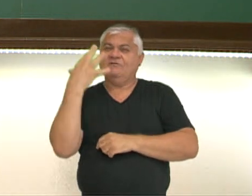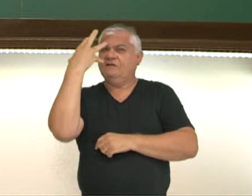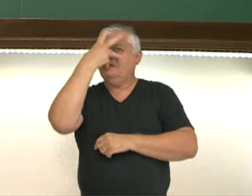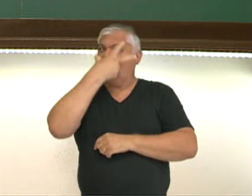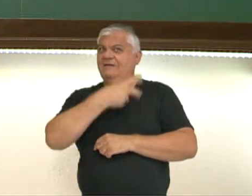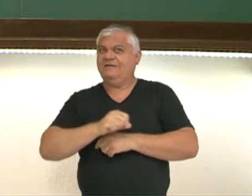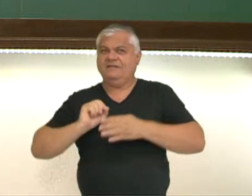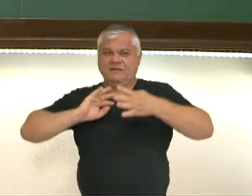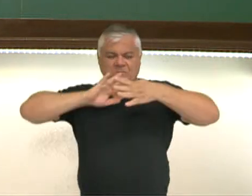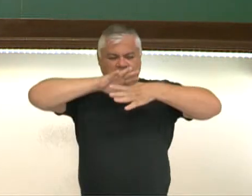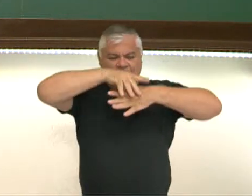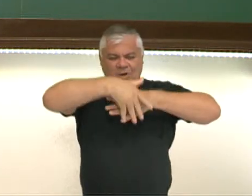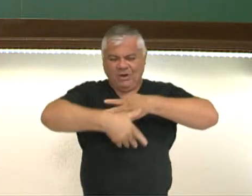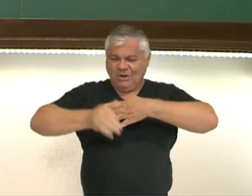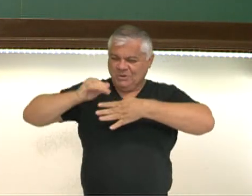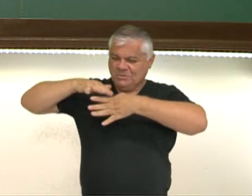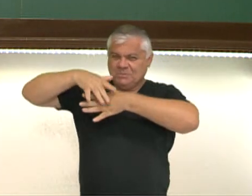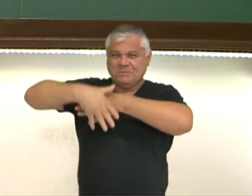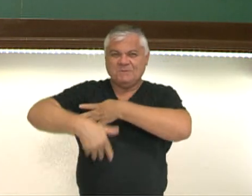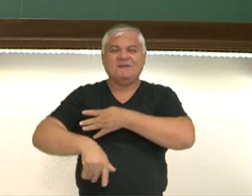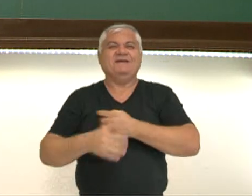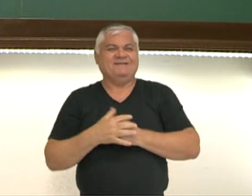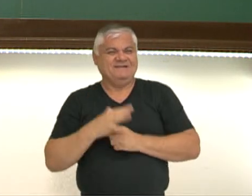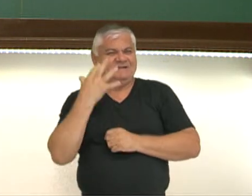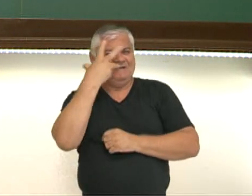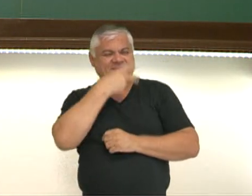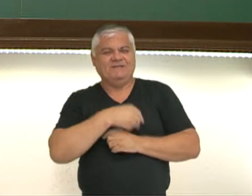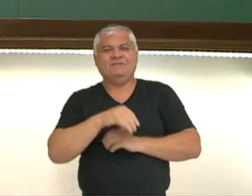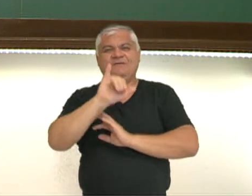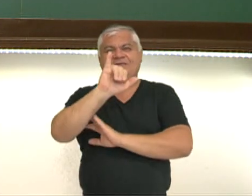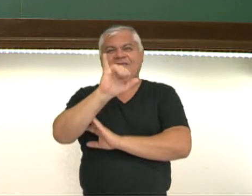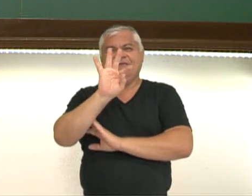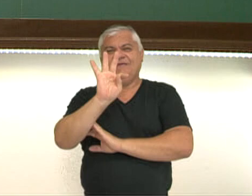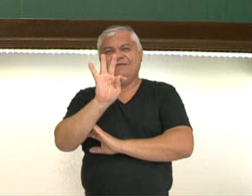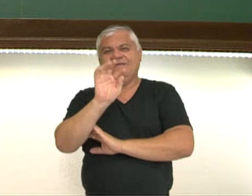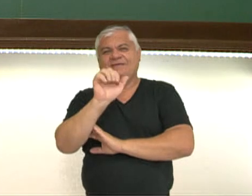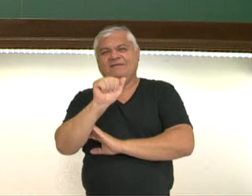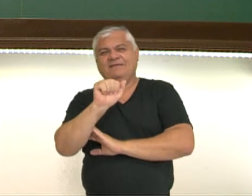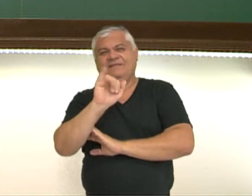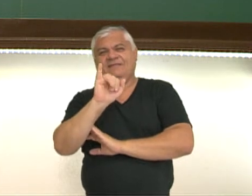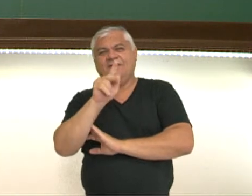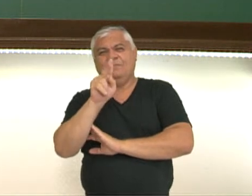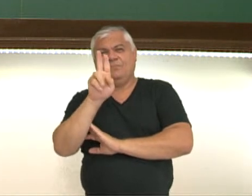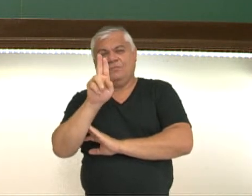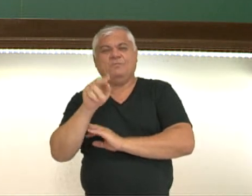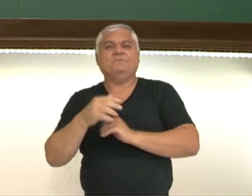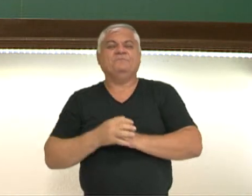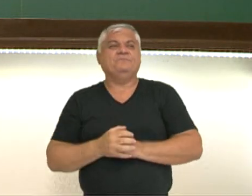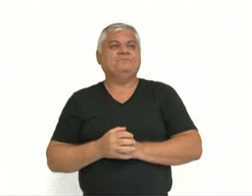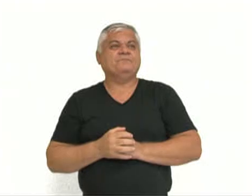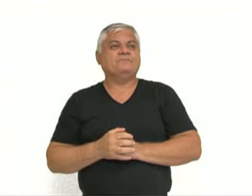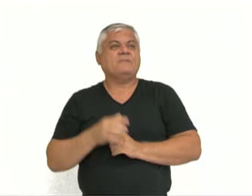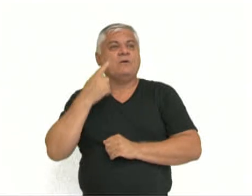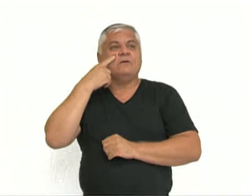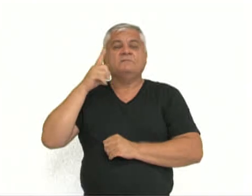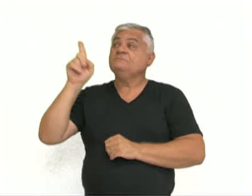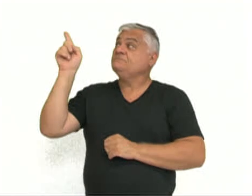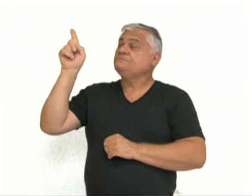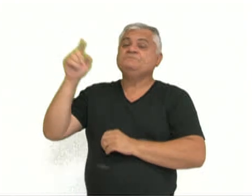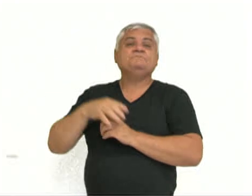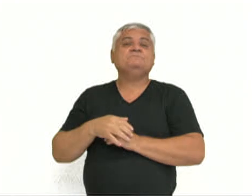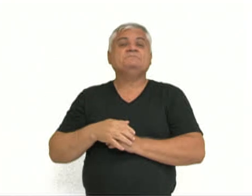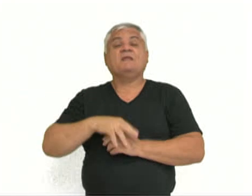uma das oito maravilhas do mundo, né? A usina de Itaipu e as cataratas e tal. Olha lá, pessoal, estação